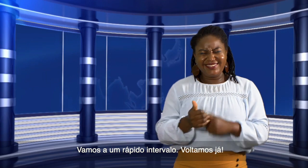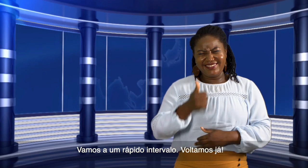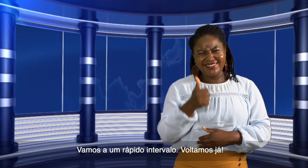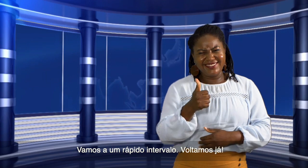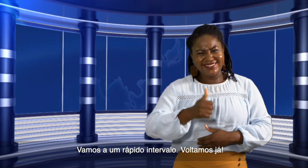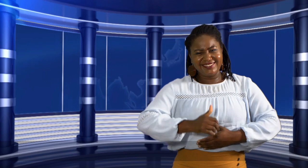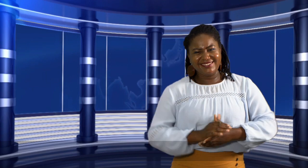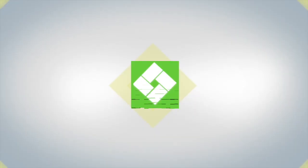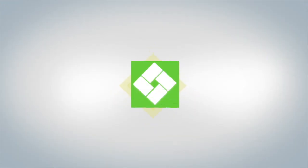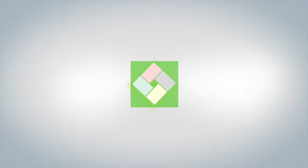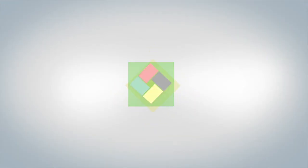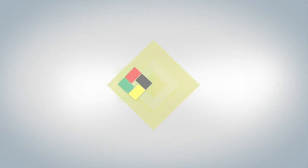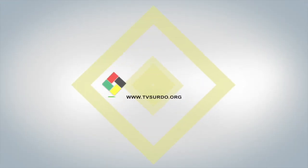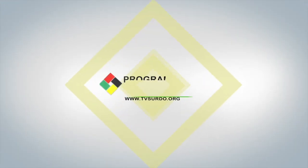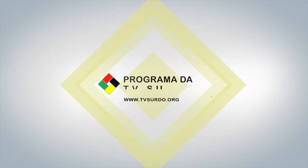Voltamos já.